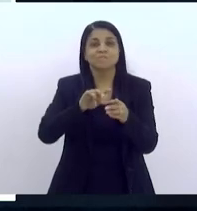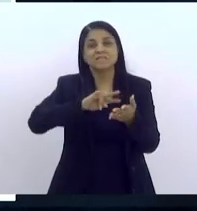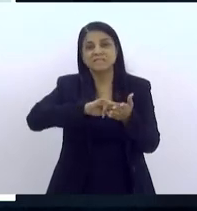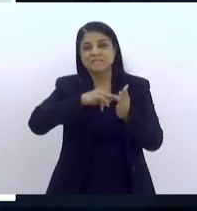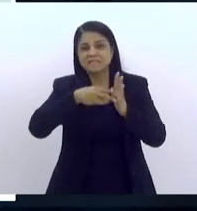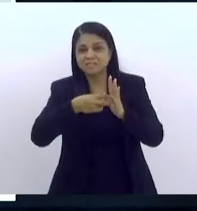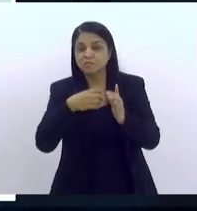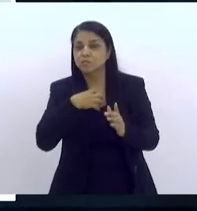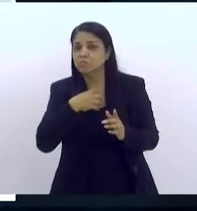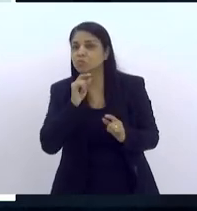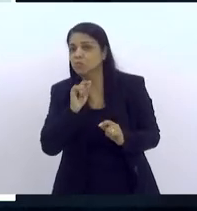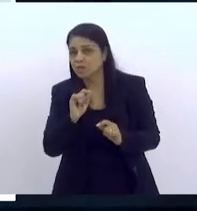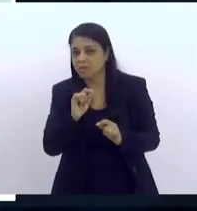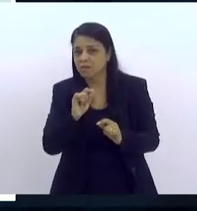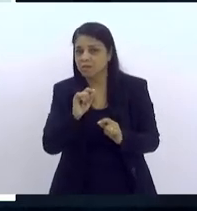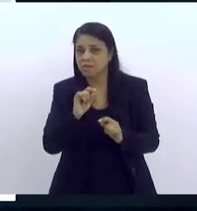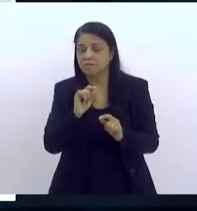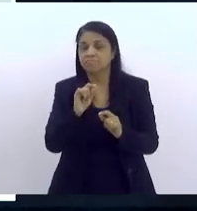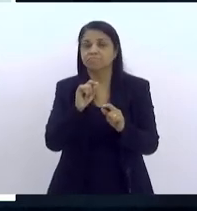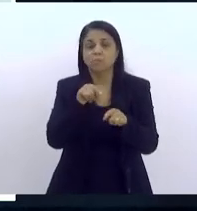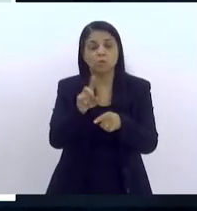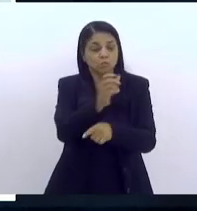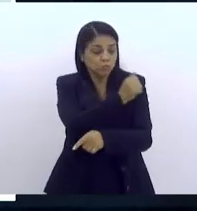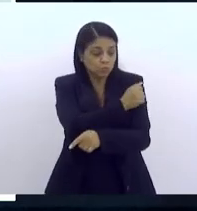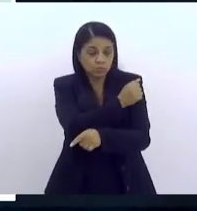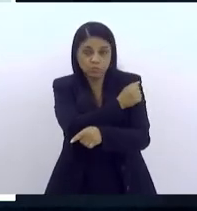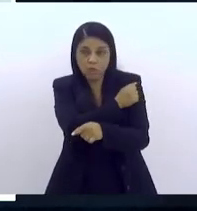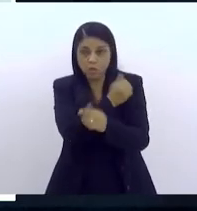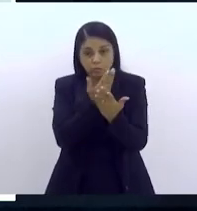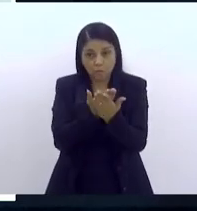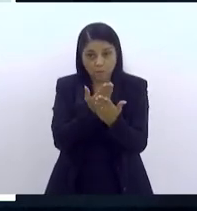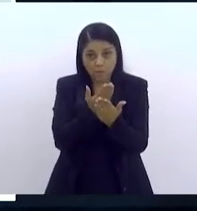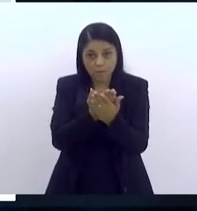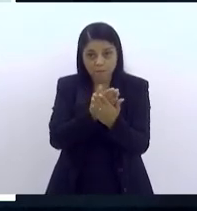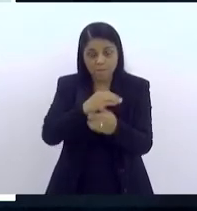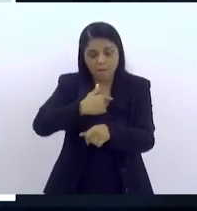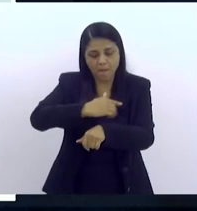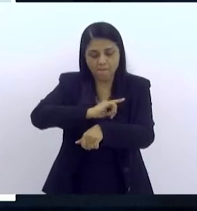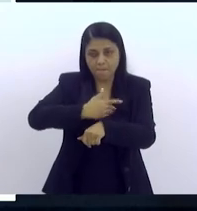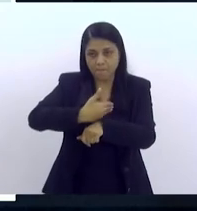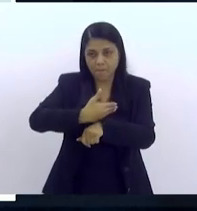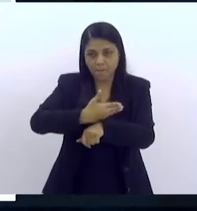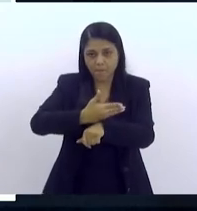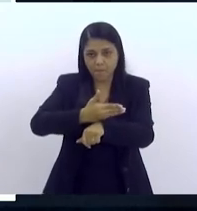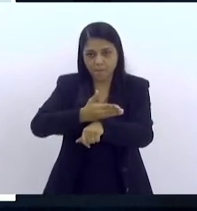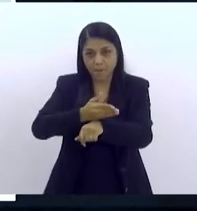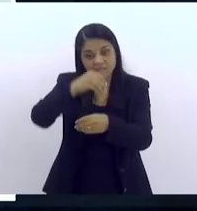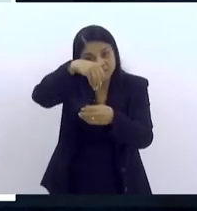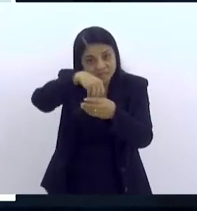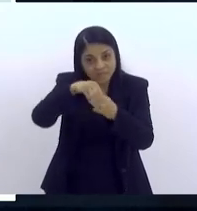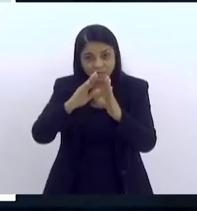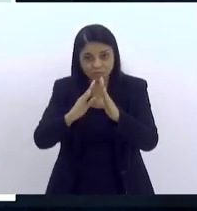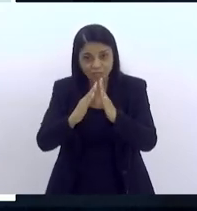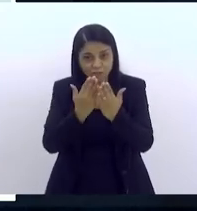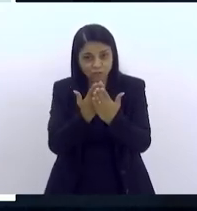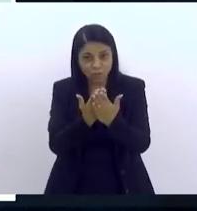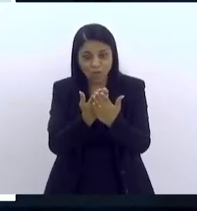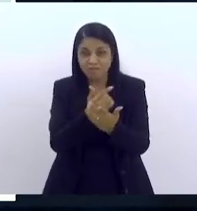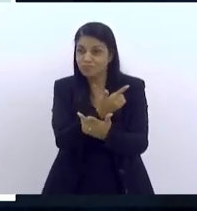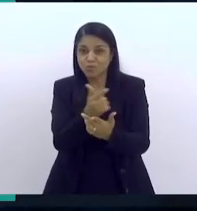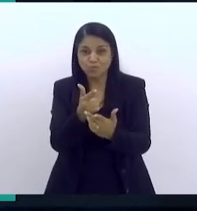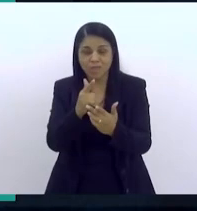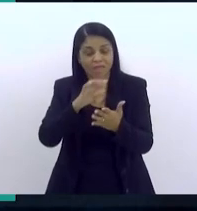apenas a manutenção desses estudantes por mais tempo na escola sem atividades direcionadas pode